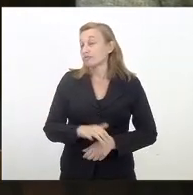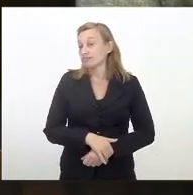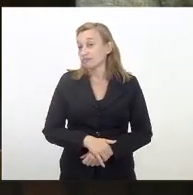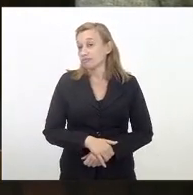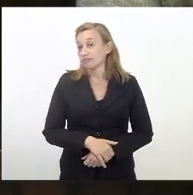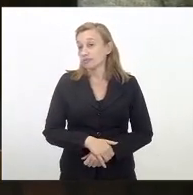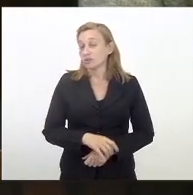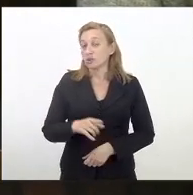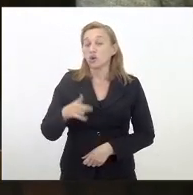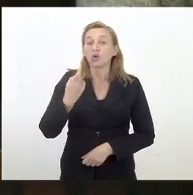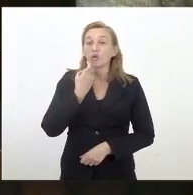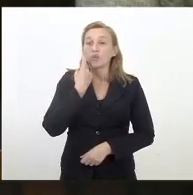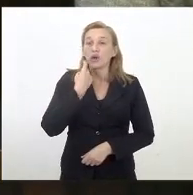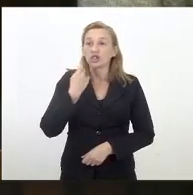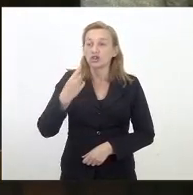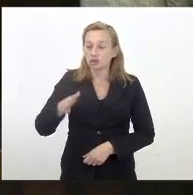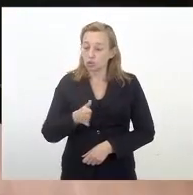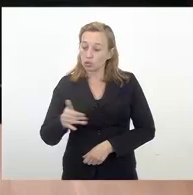nadando